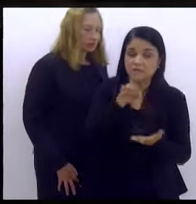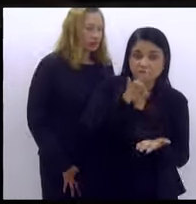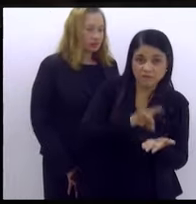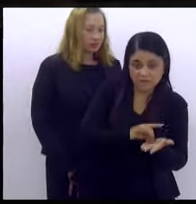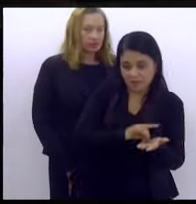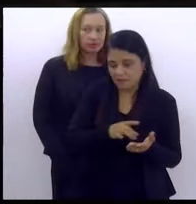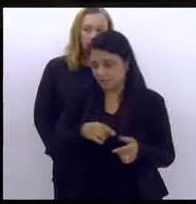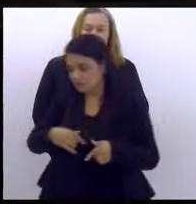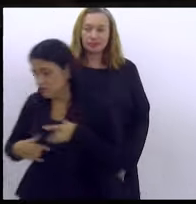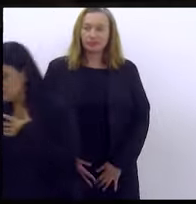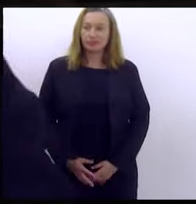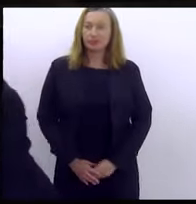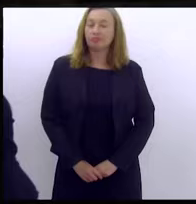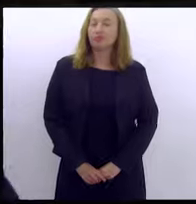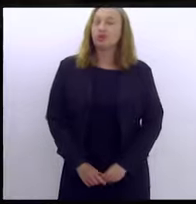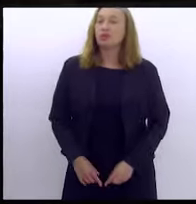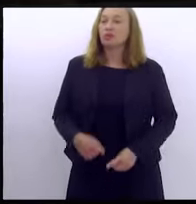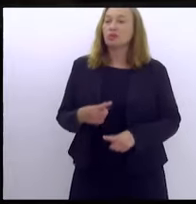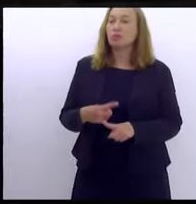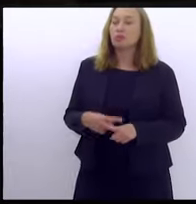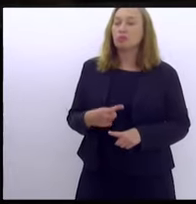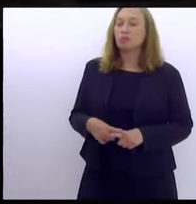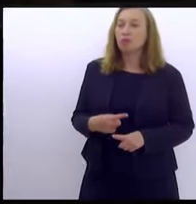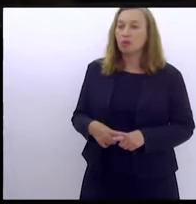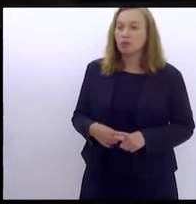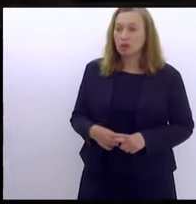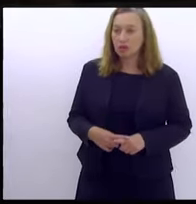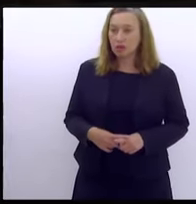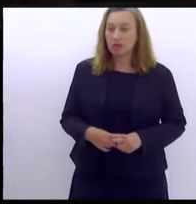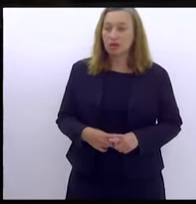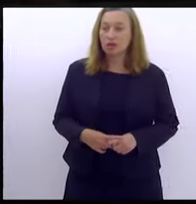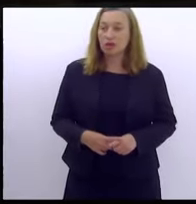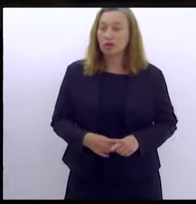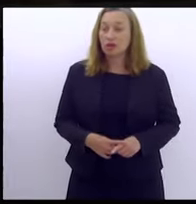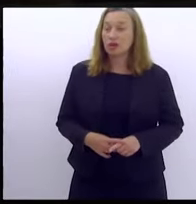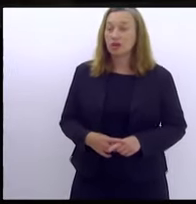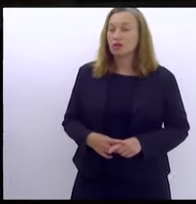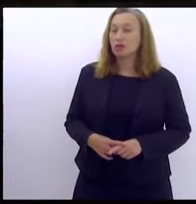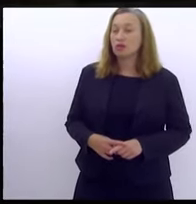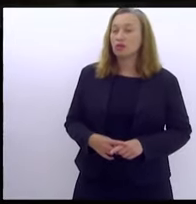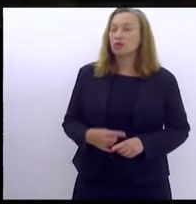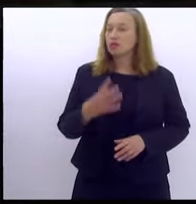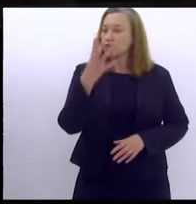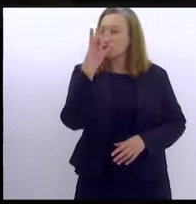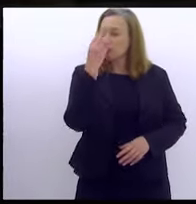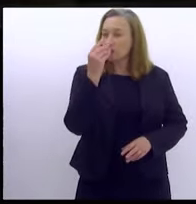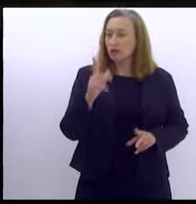se falsifica, o que são fotos distorcidas. Então,